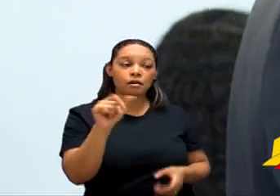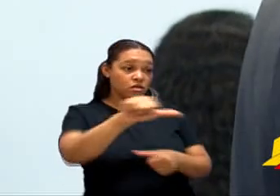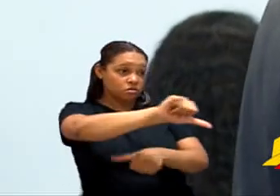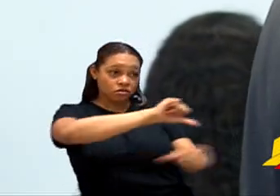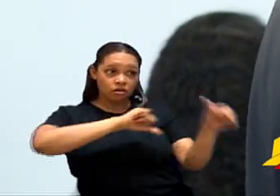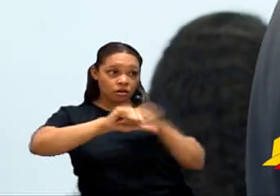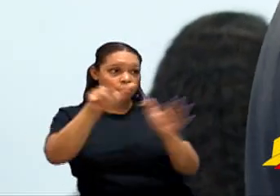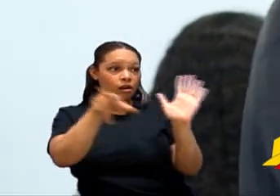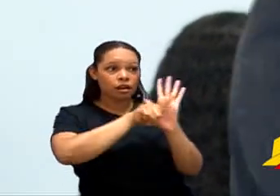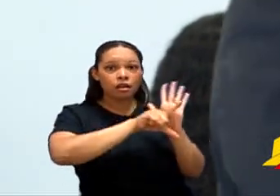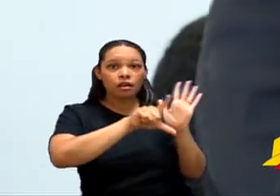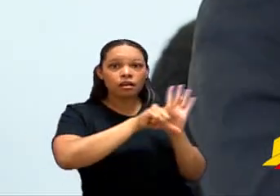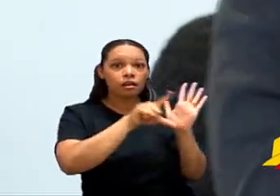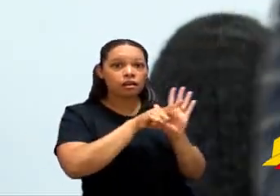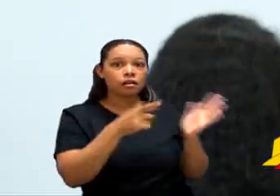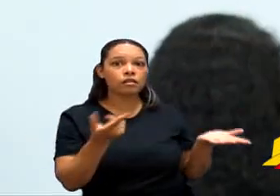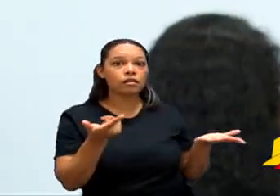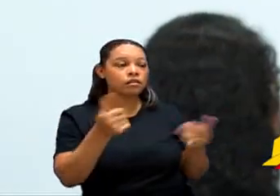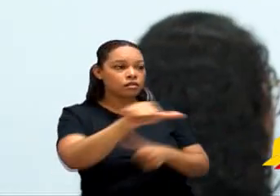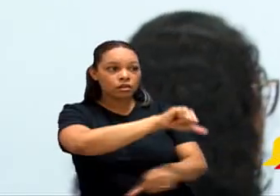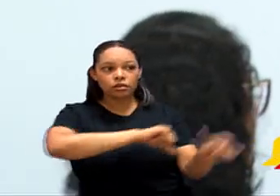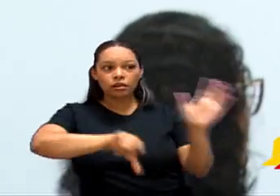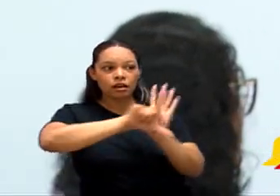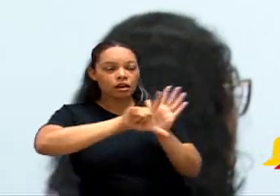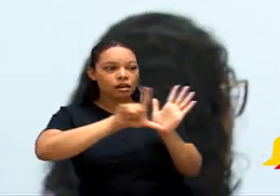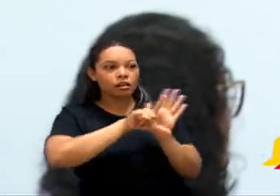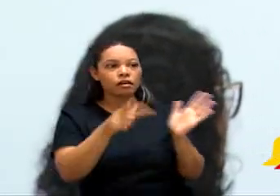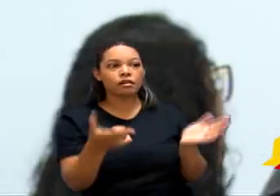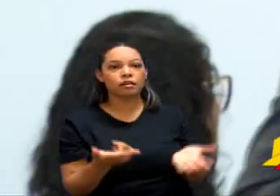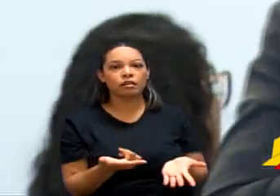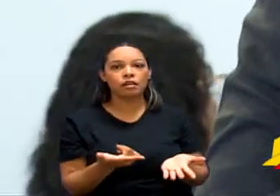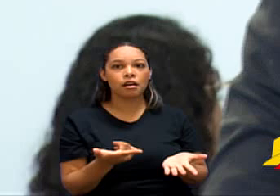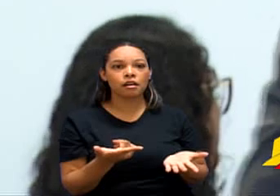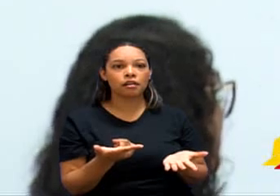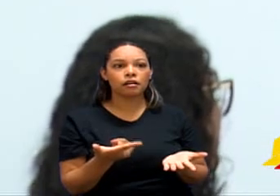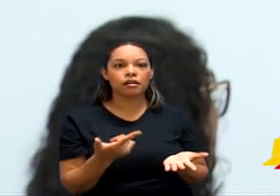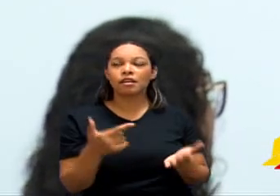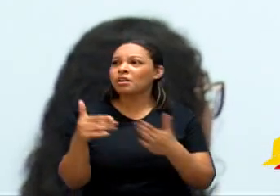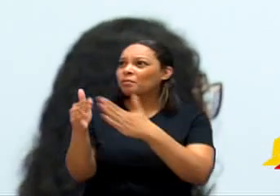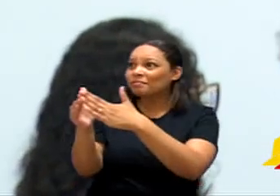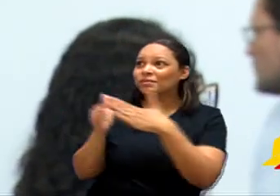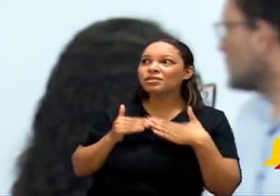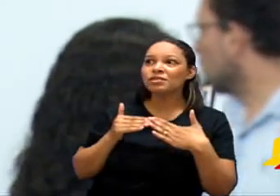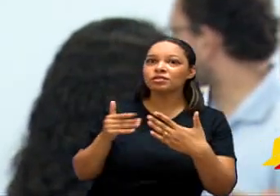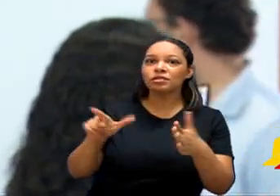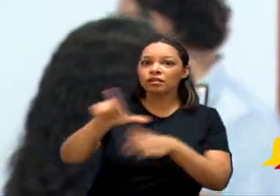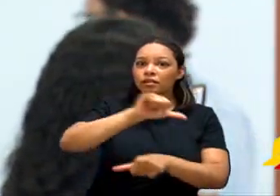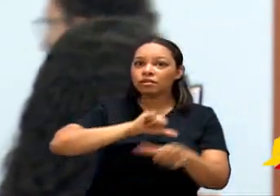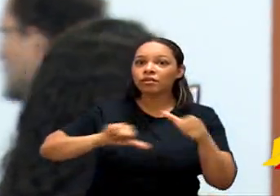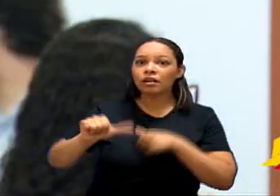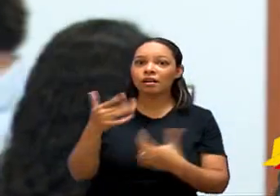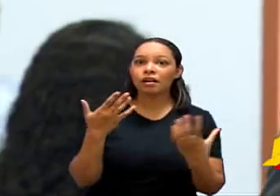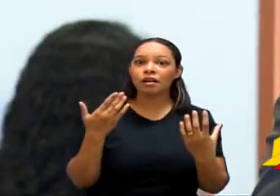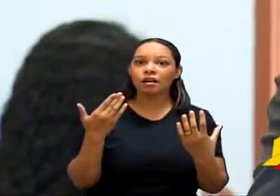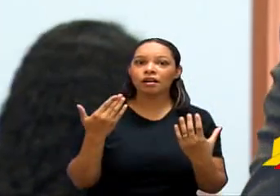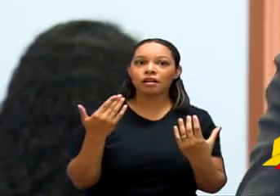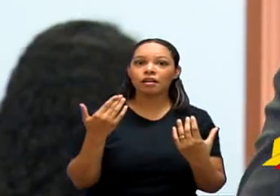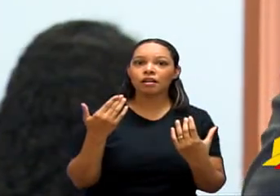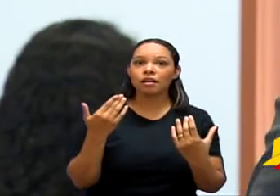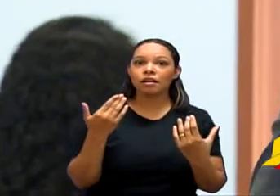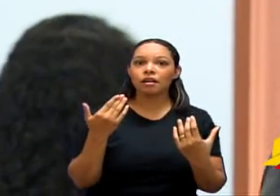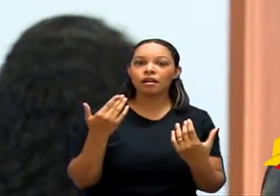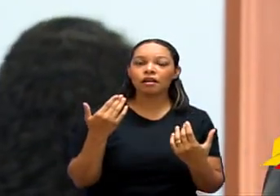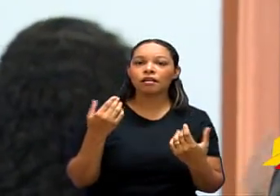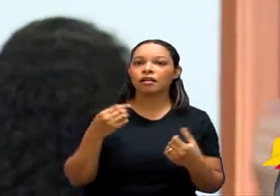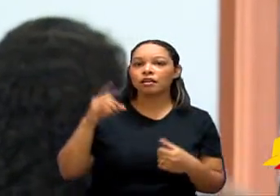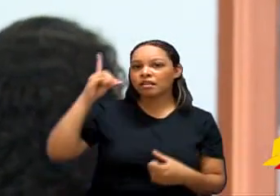seus colegas vereadores. Mude a lei lá, Vitão. E a gente pedia para mudar a lei, só que lá em cima também,